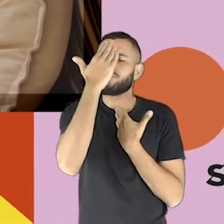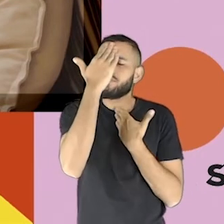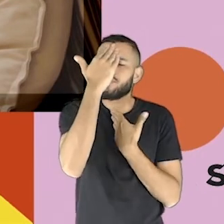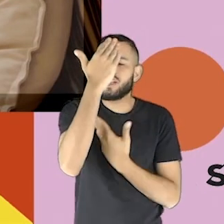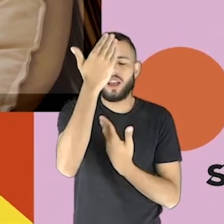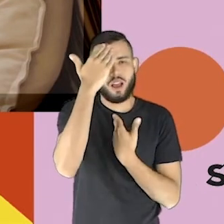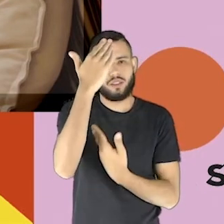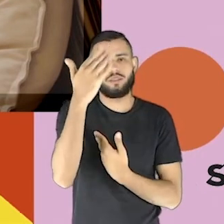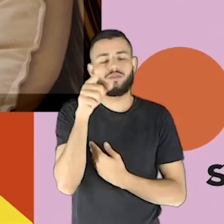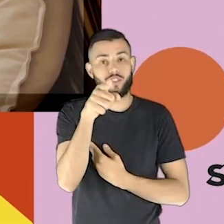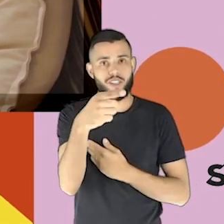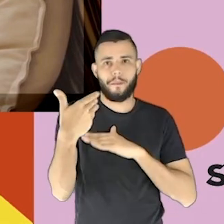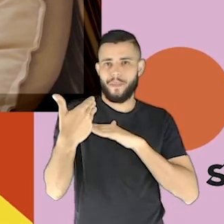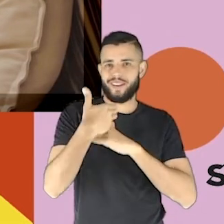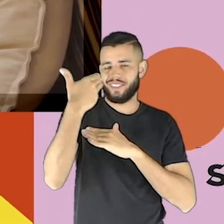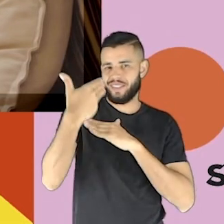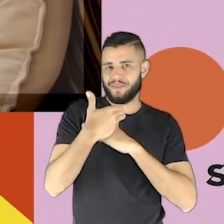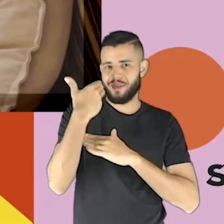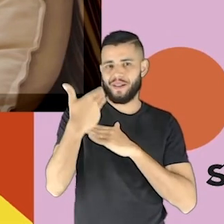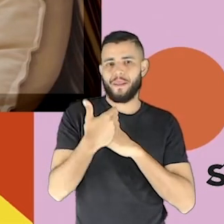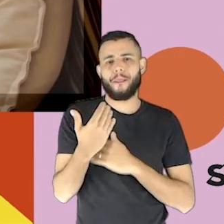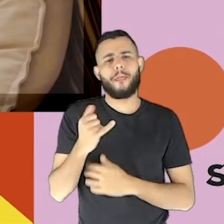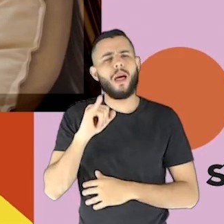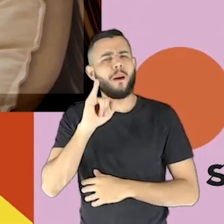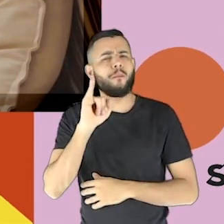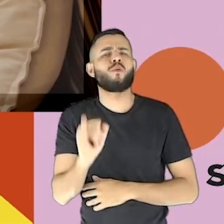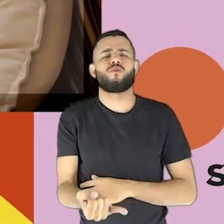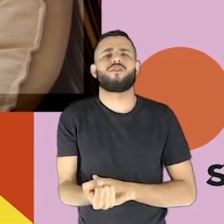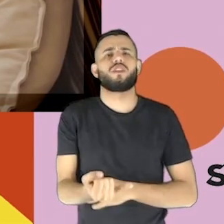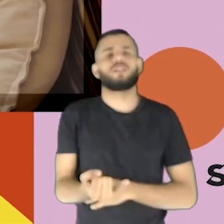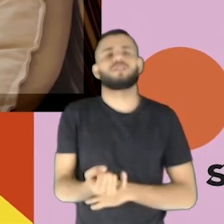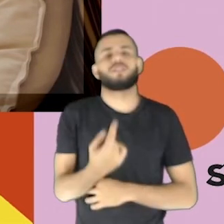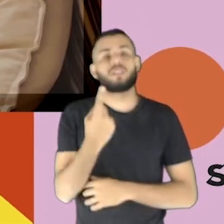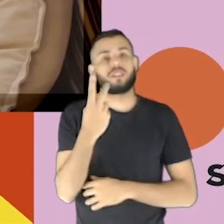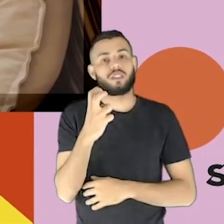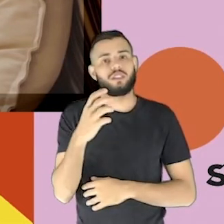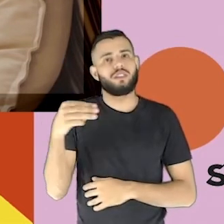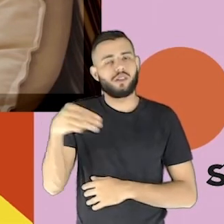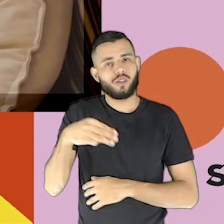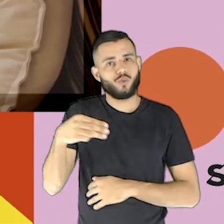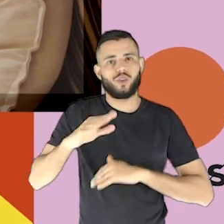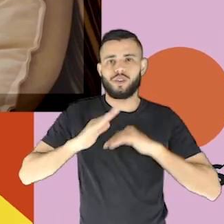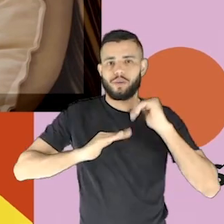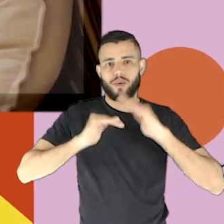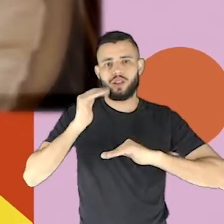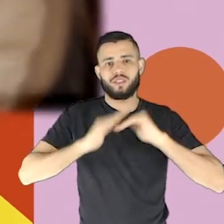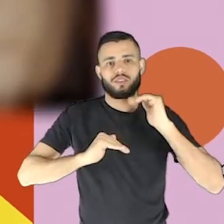sua presença. Aproveitem os outros 15 minutos de prática.